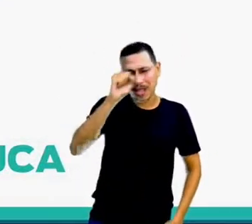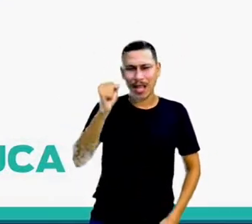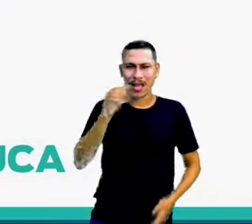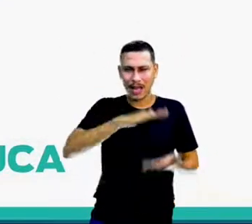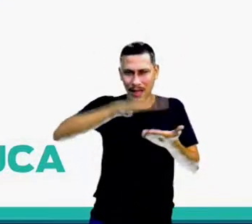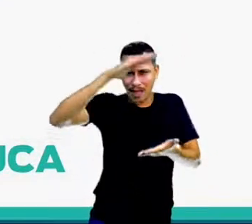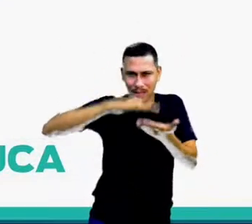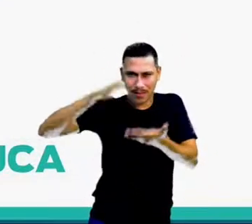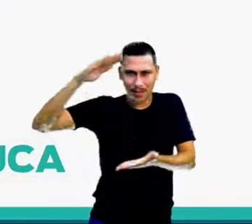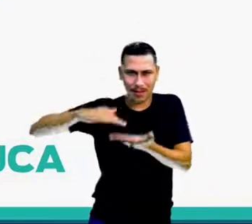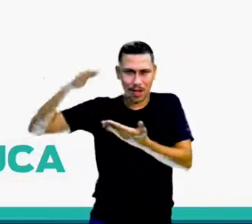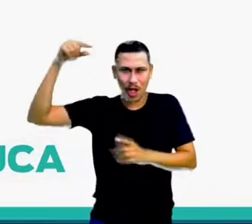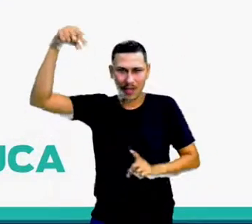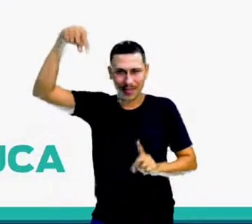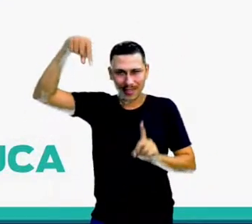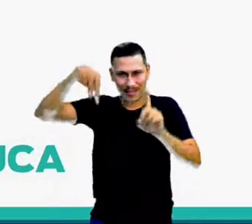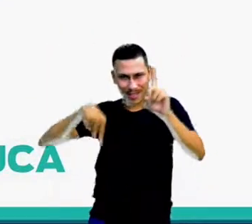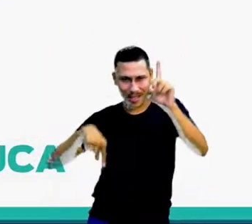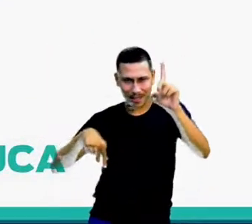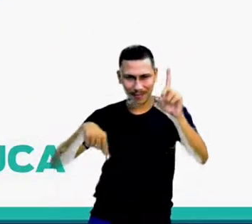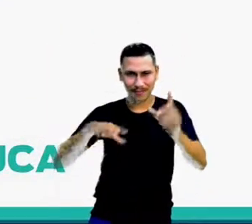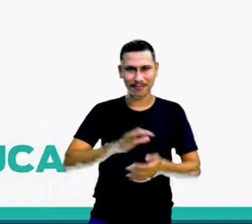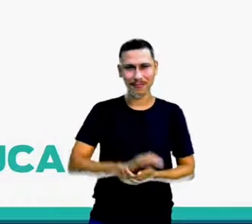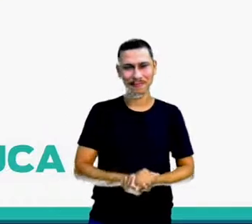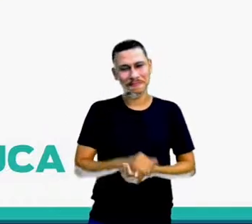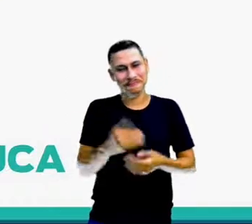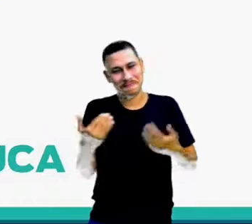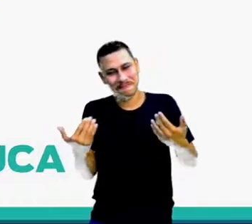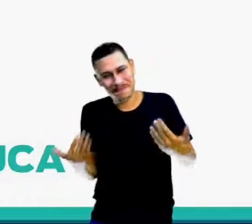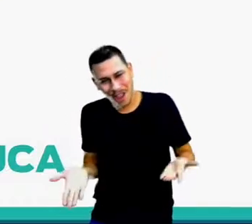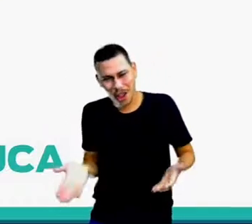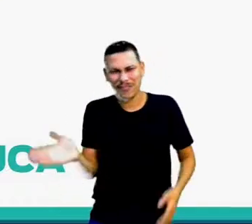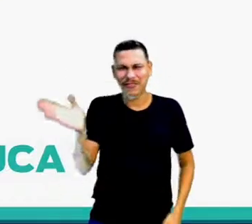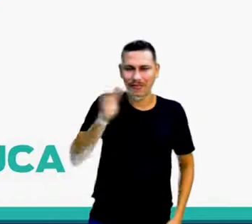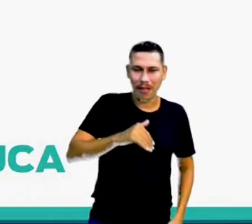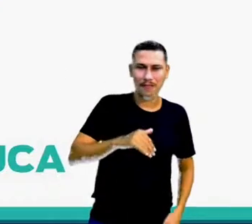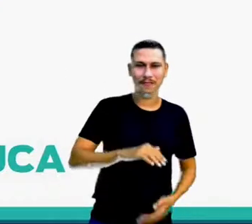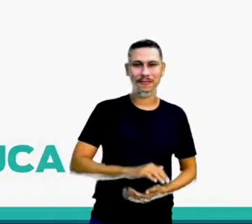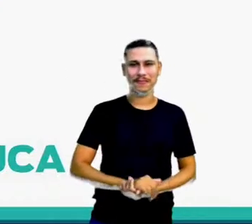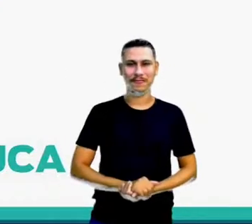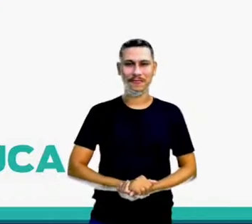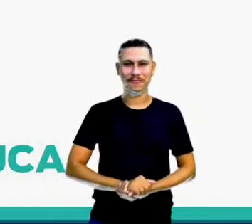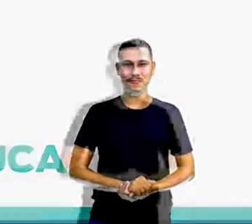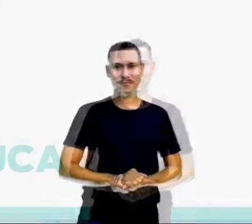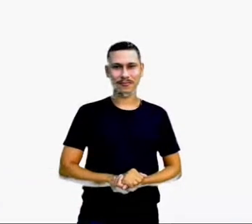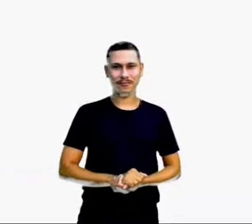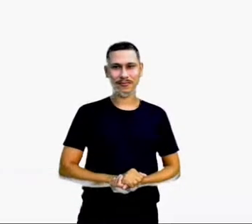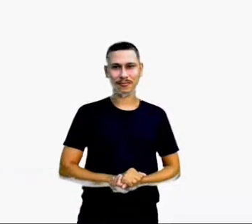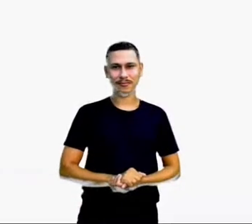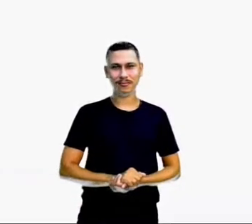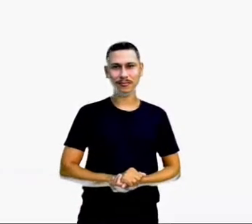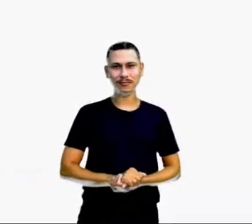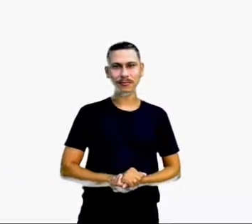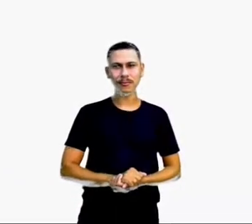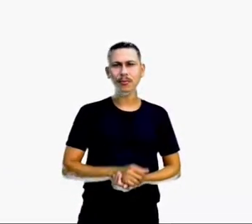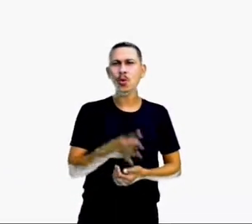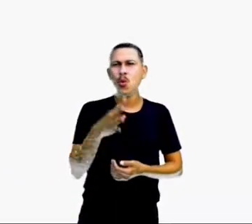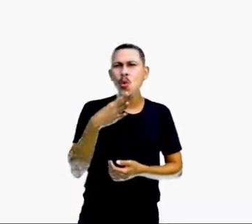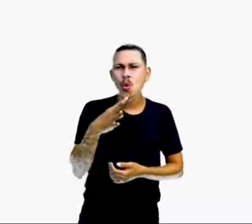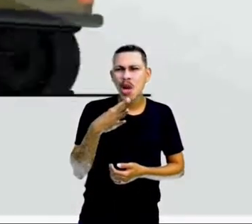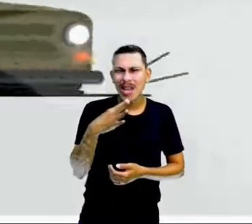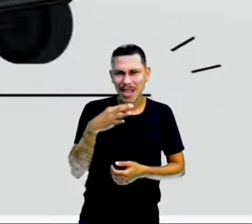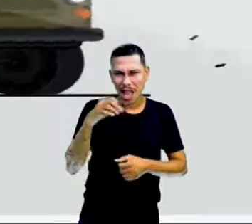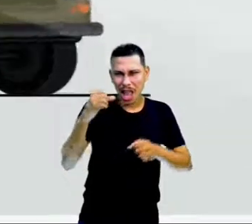grandezas inversamente proporcionais. Então, vem comigo. Você sabe o que é